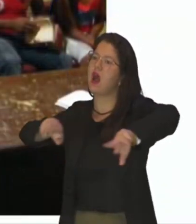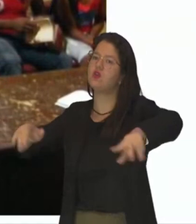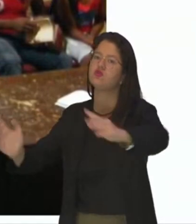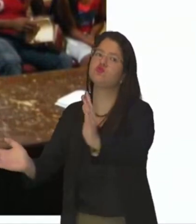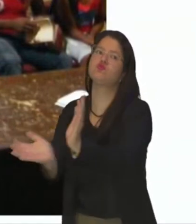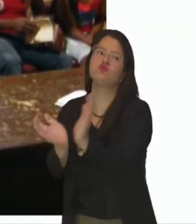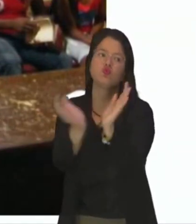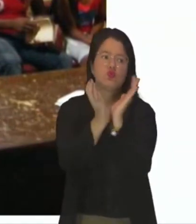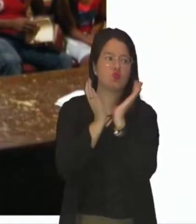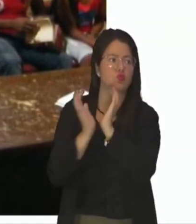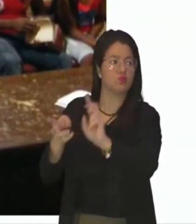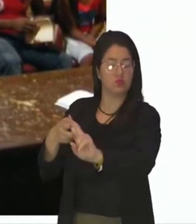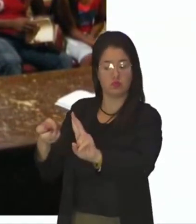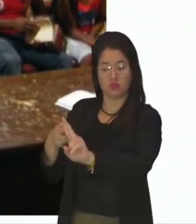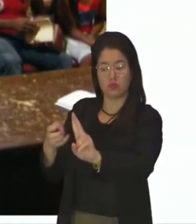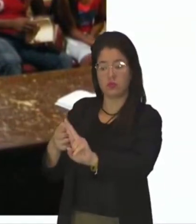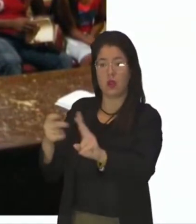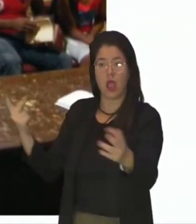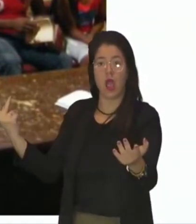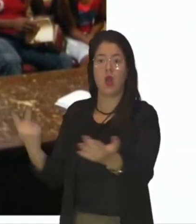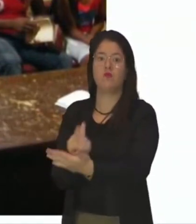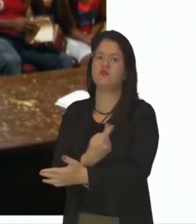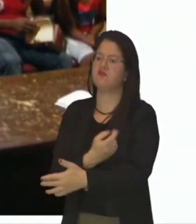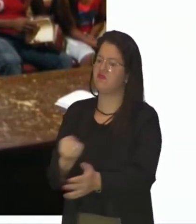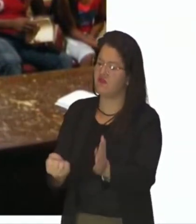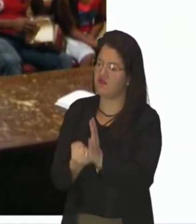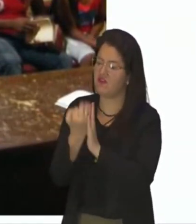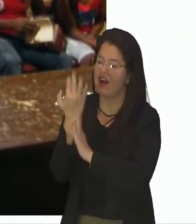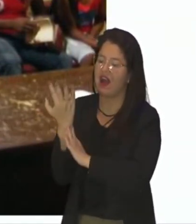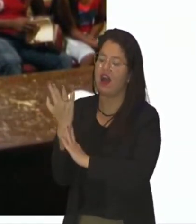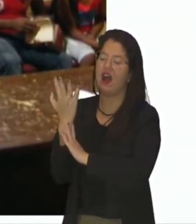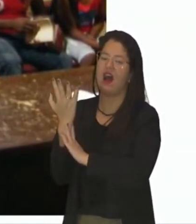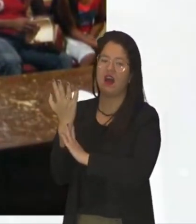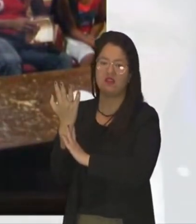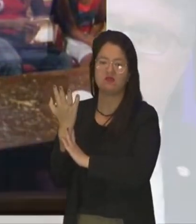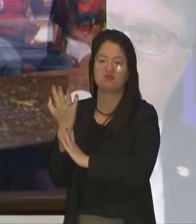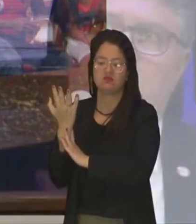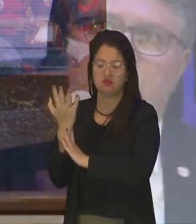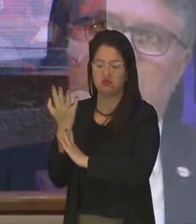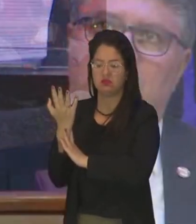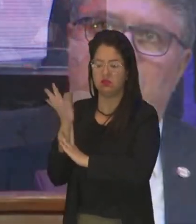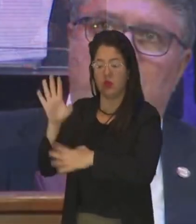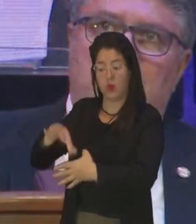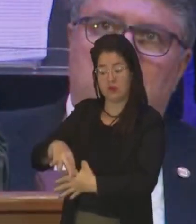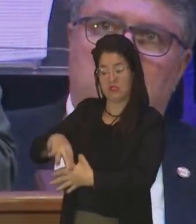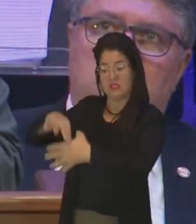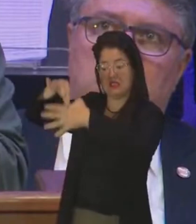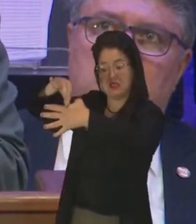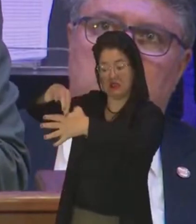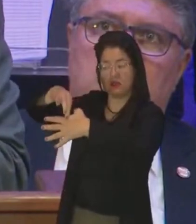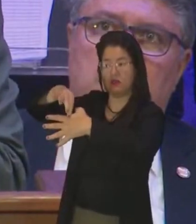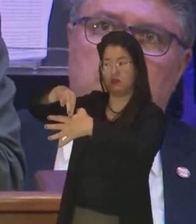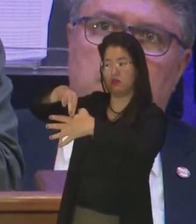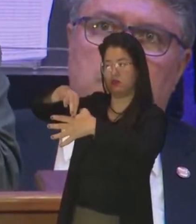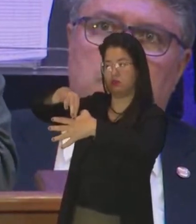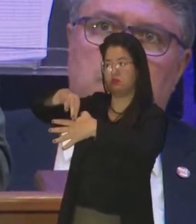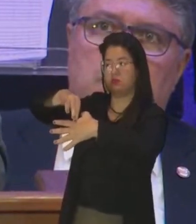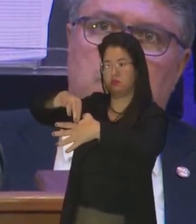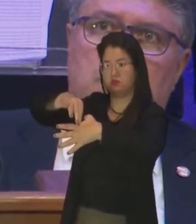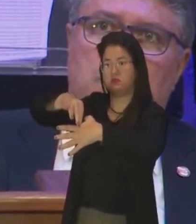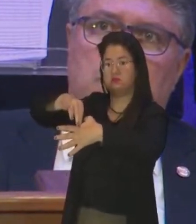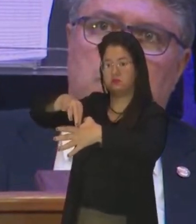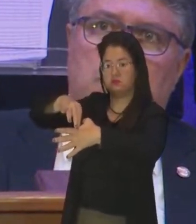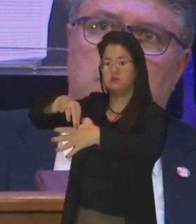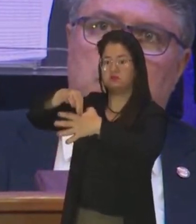xerentes, estão acontecendo cultos, sem a presença do missionário, agora os líderes locais mesmo, autóctones,